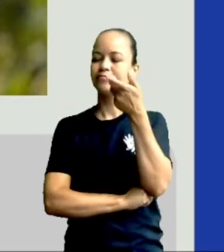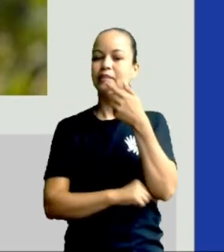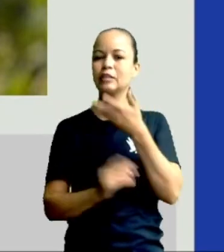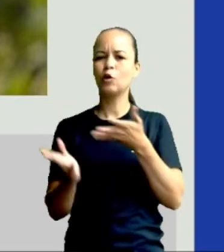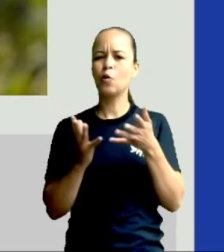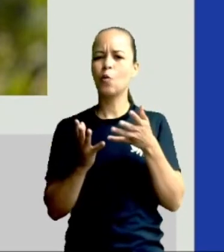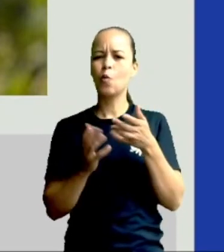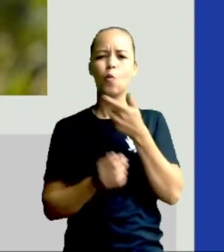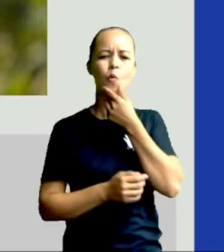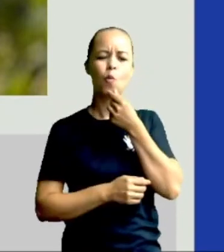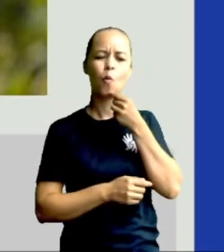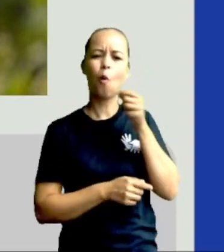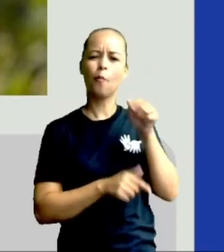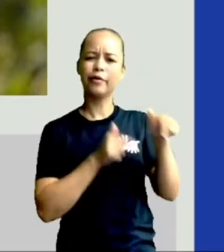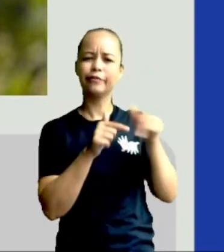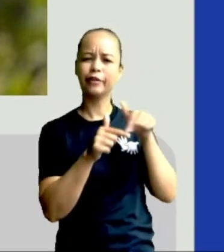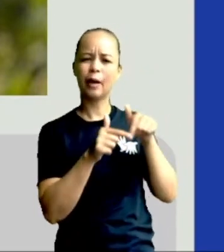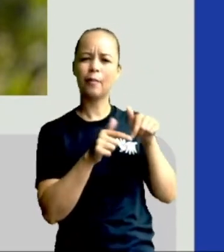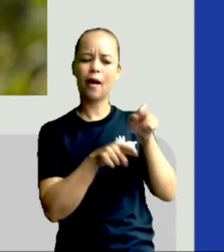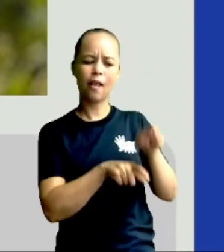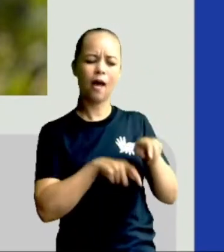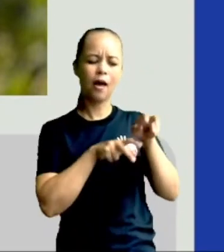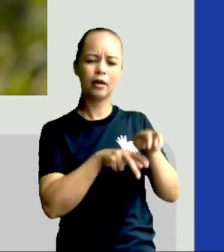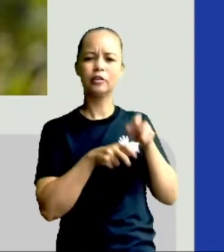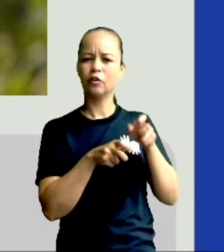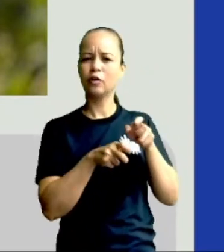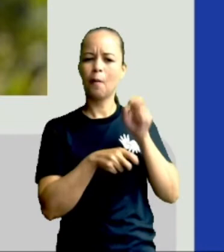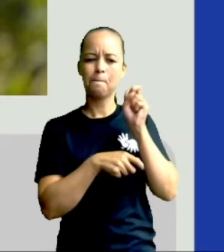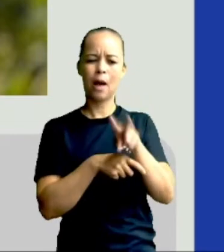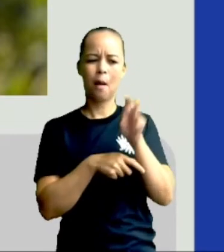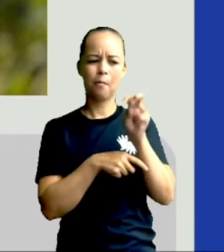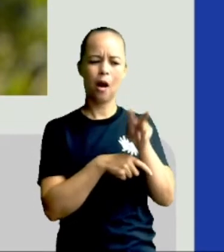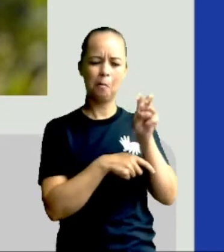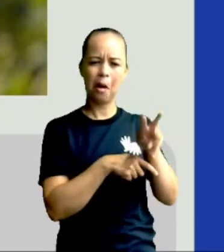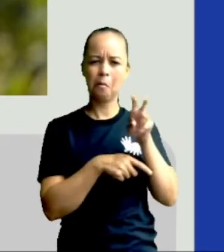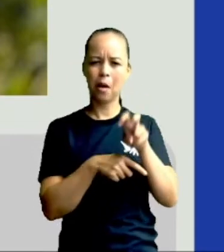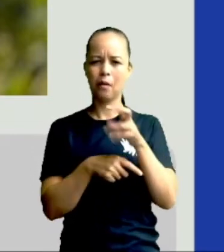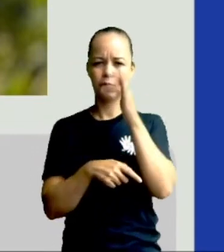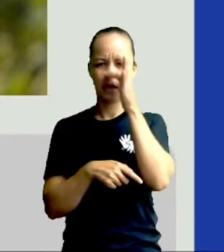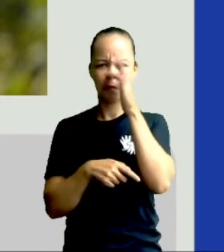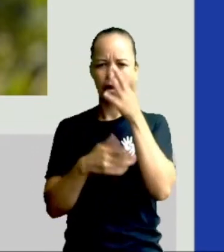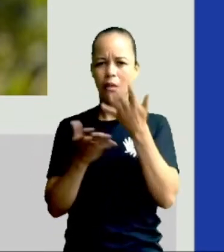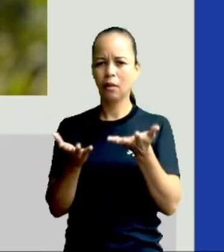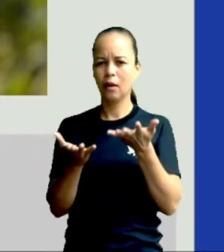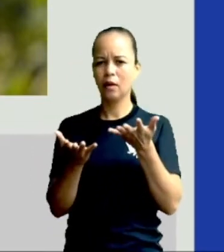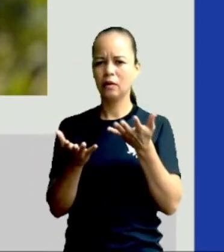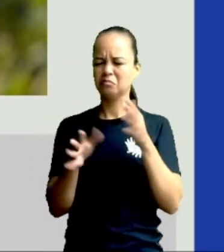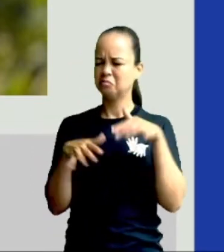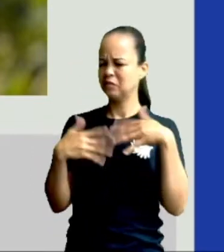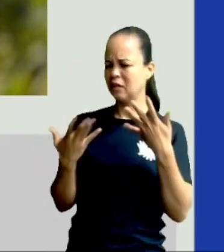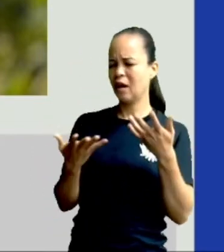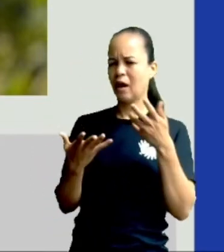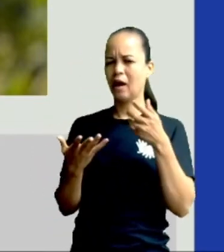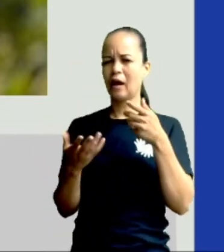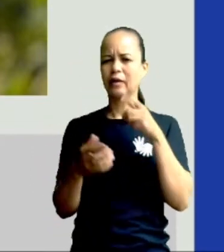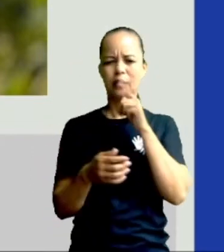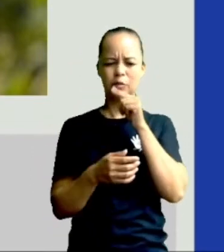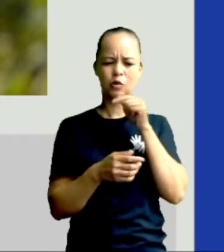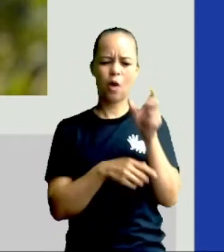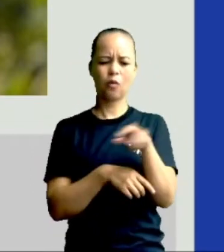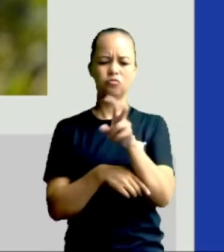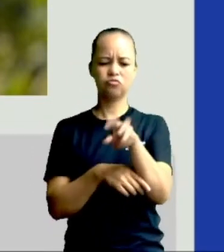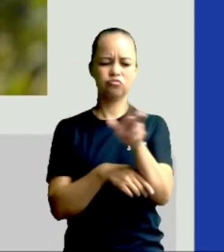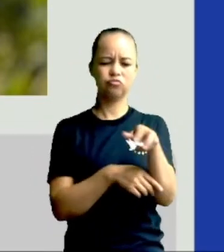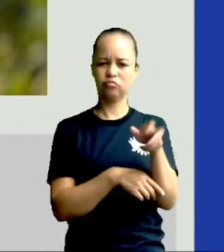Um agricultor, vamos dizer assim, um agricultor colocando veneno nas plantas. Será que isso é veneno ou que ele está aguando só com água